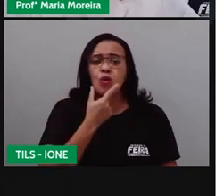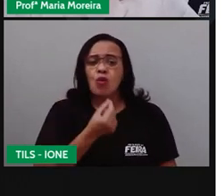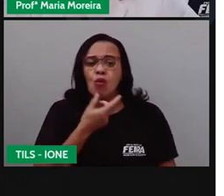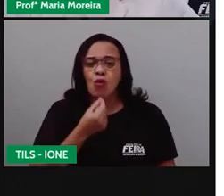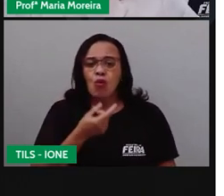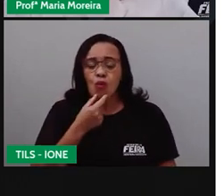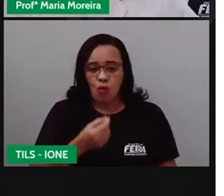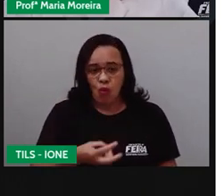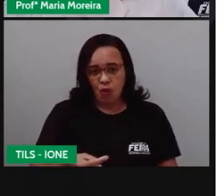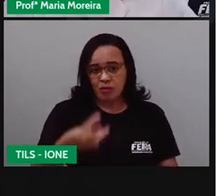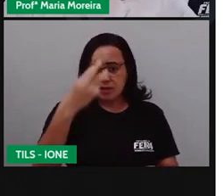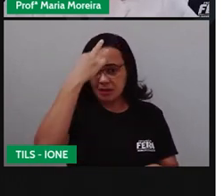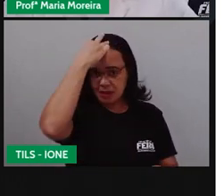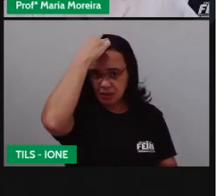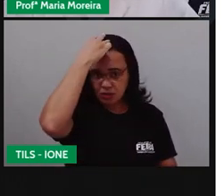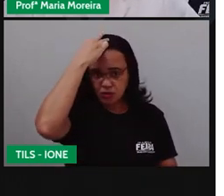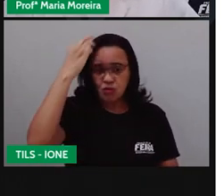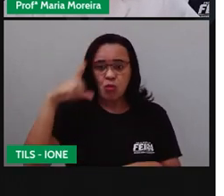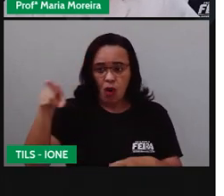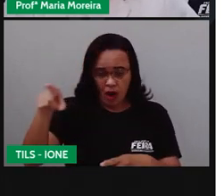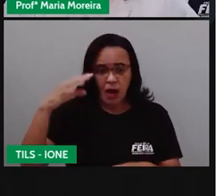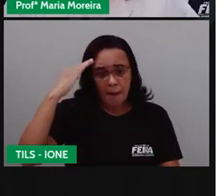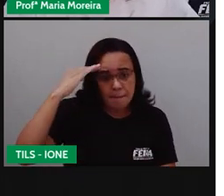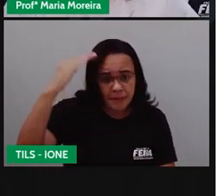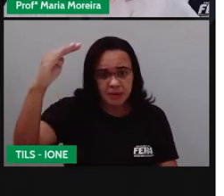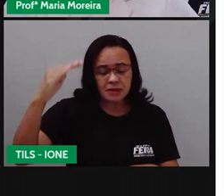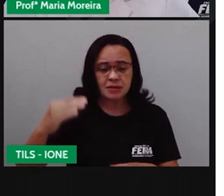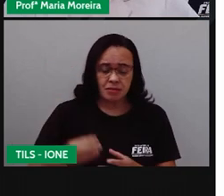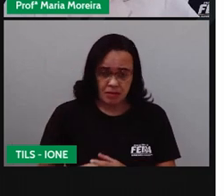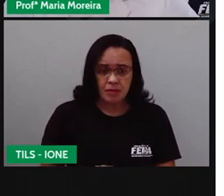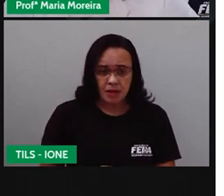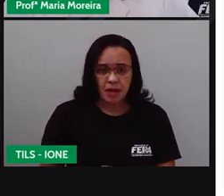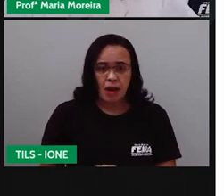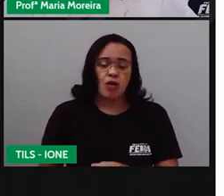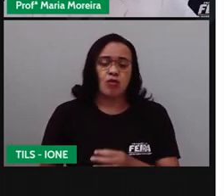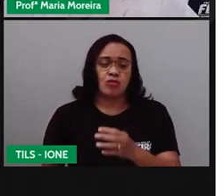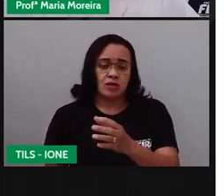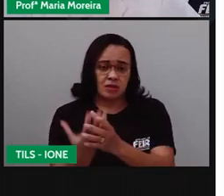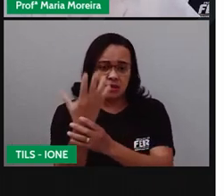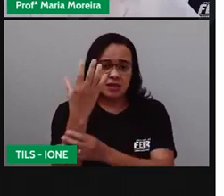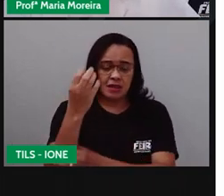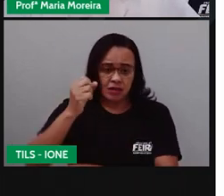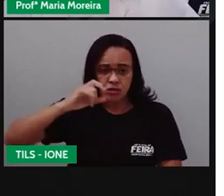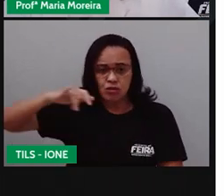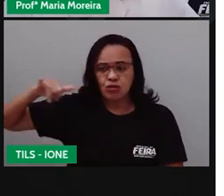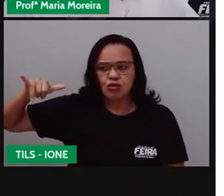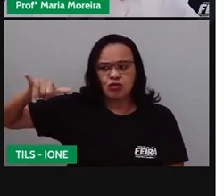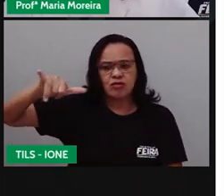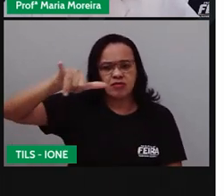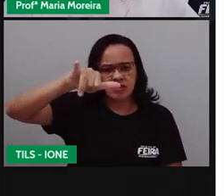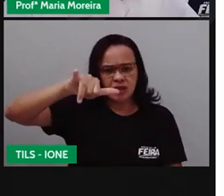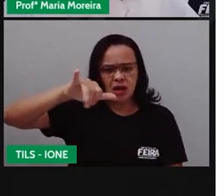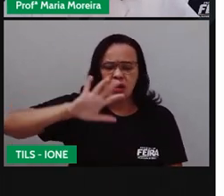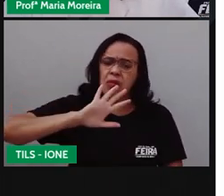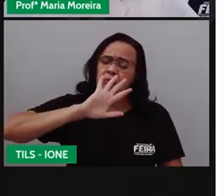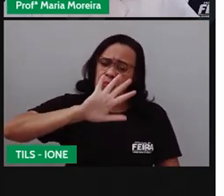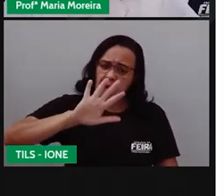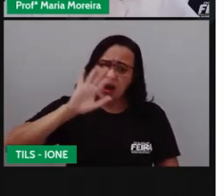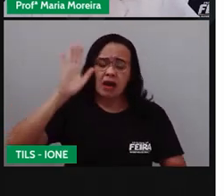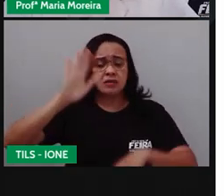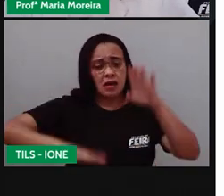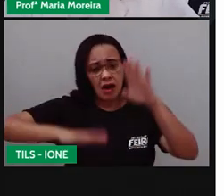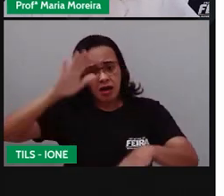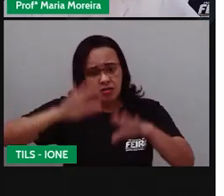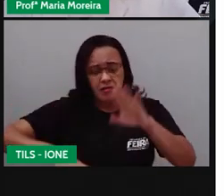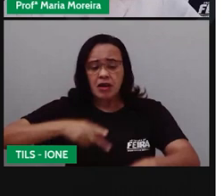aviação, esta paternidade, né, é às vezes contestada. Isso porque, em 17 de